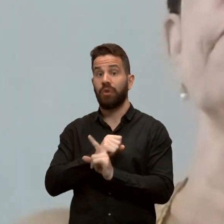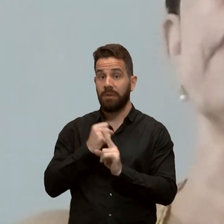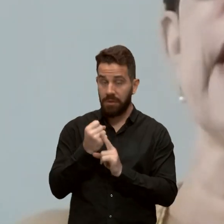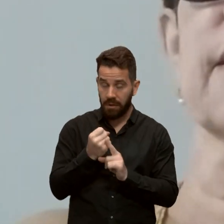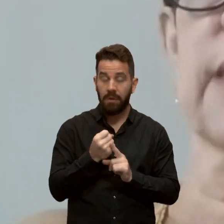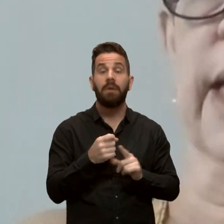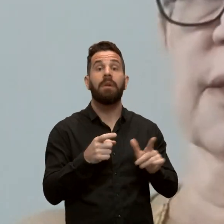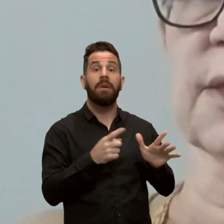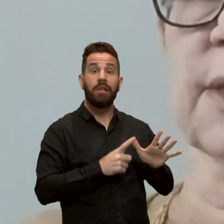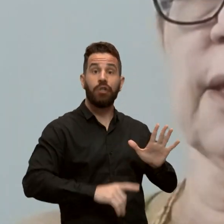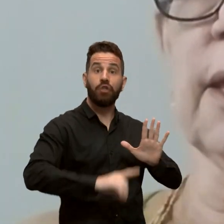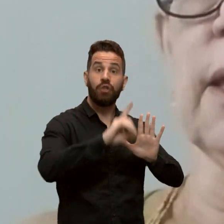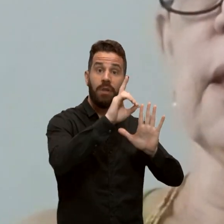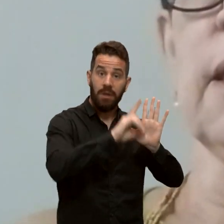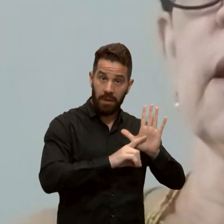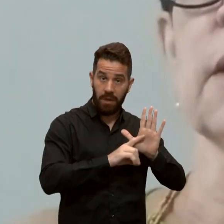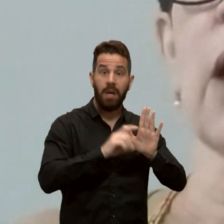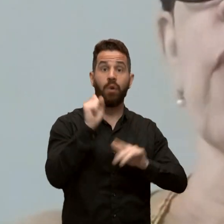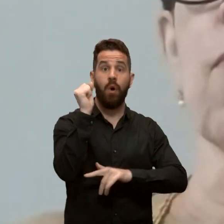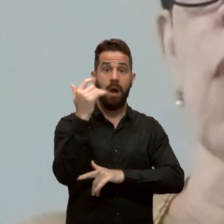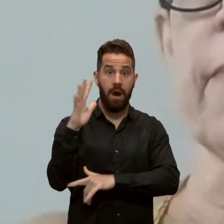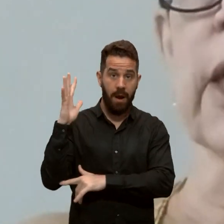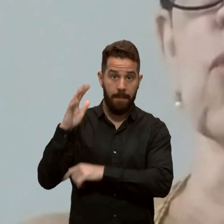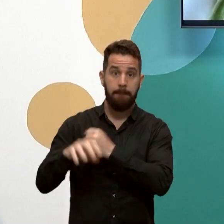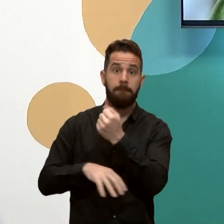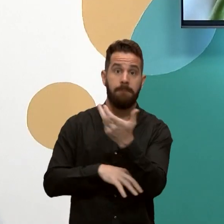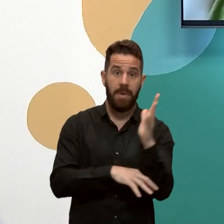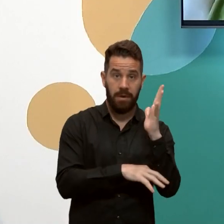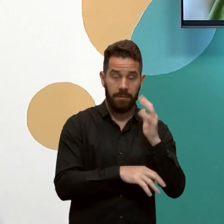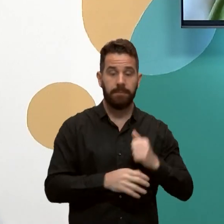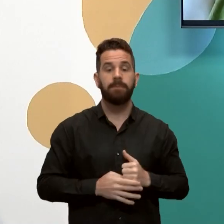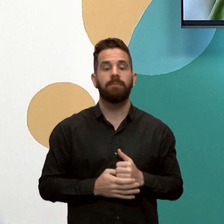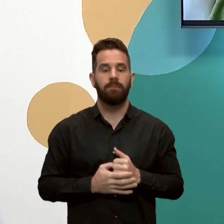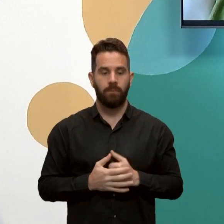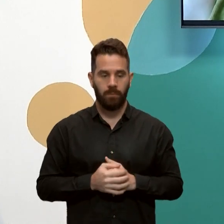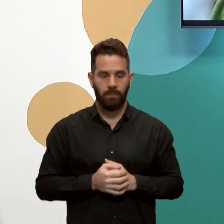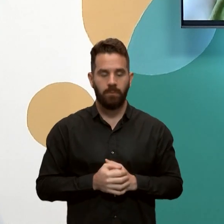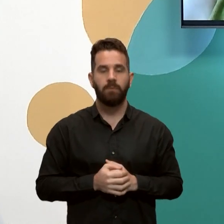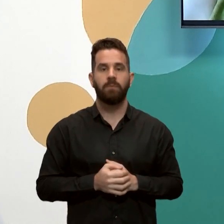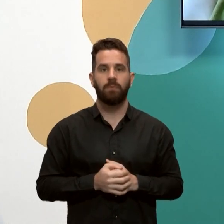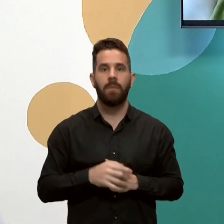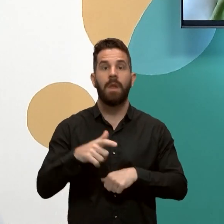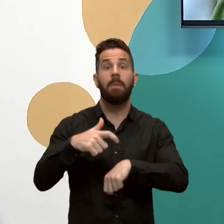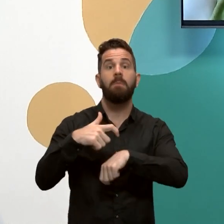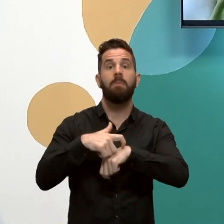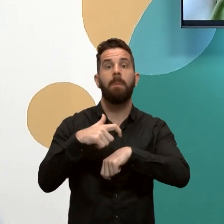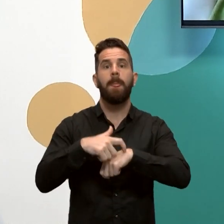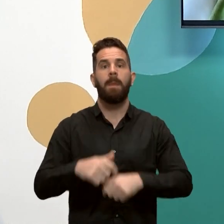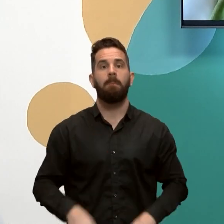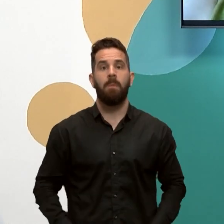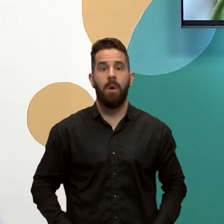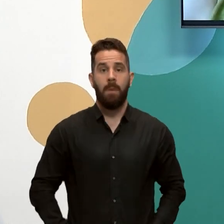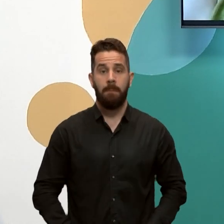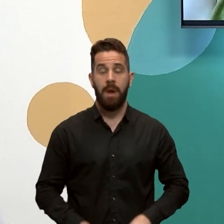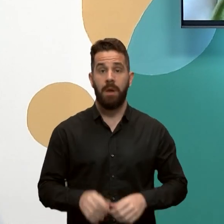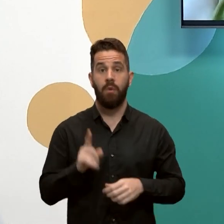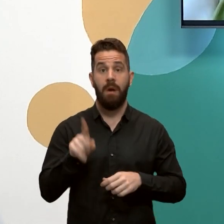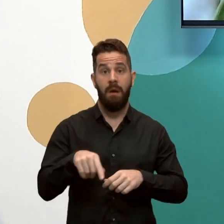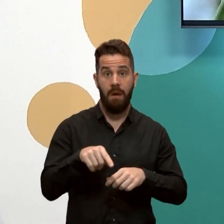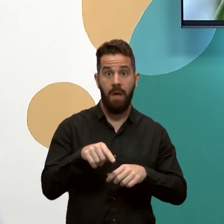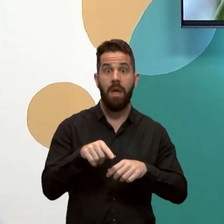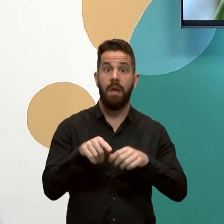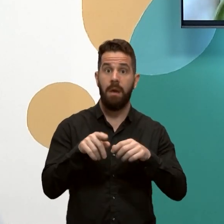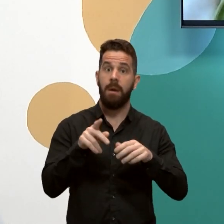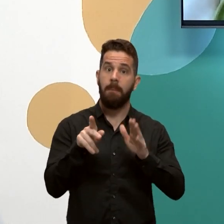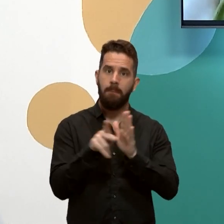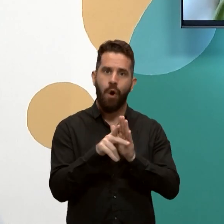direitos ambientais. E vai ser então que é um hora, momento Irene? de troca de experiência, com uma exposição